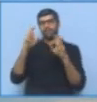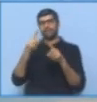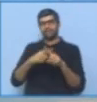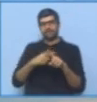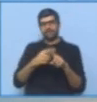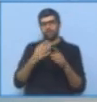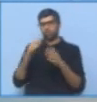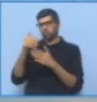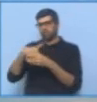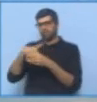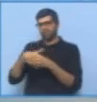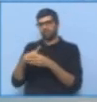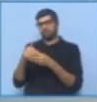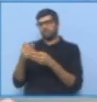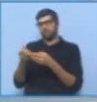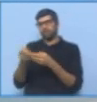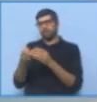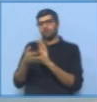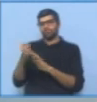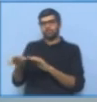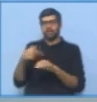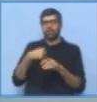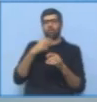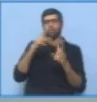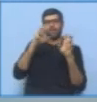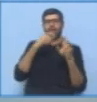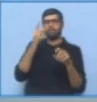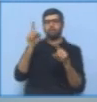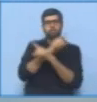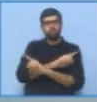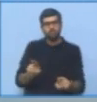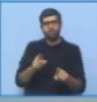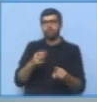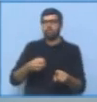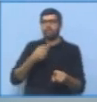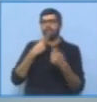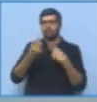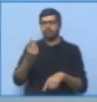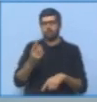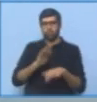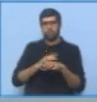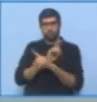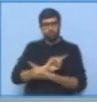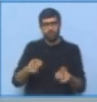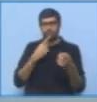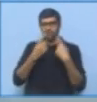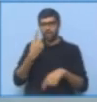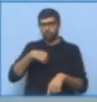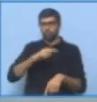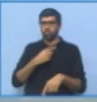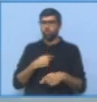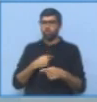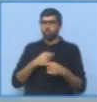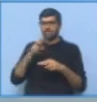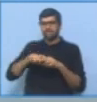conteúdo, mas o título é muito simpático, que é proibido lamentar-se. E eu acho que é mesmo proibido lamentar-se, porque quando nós nos sentamos à mesa já temos muito